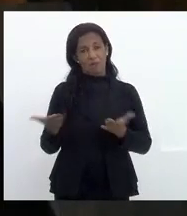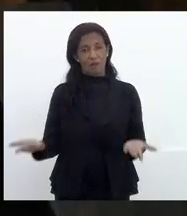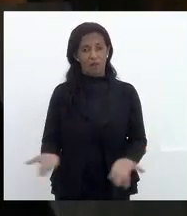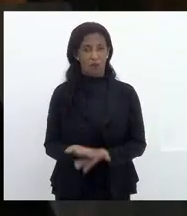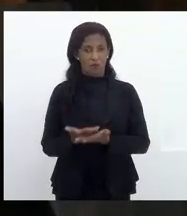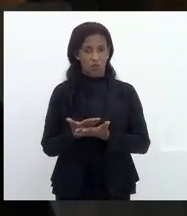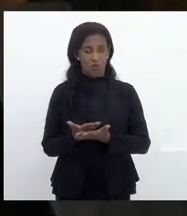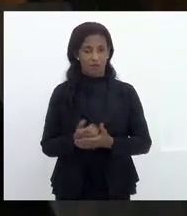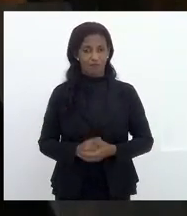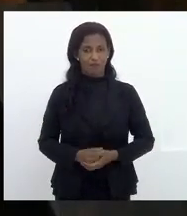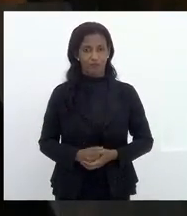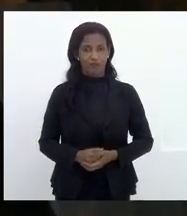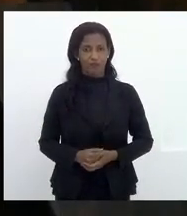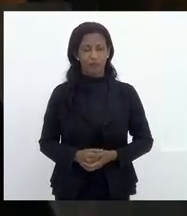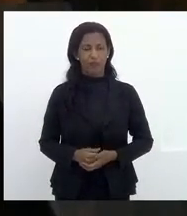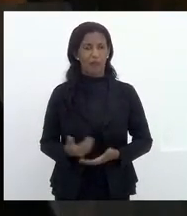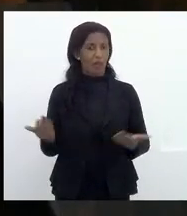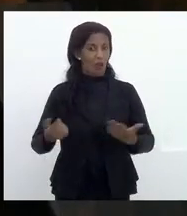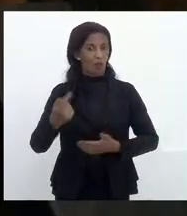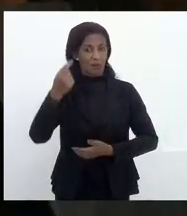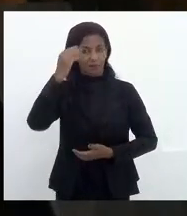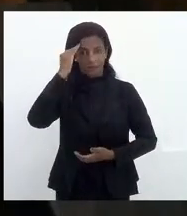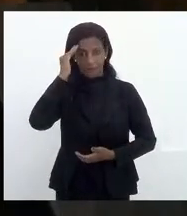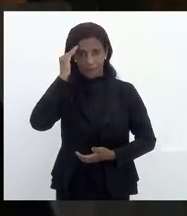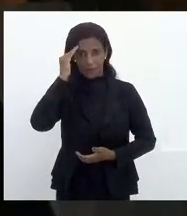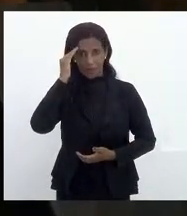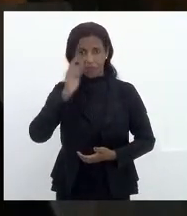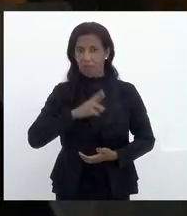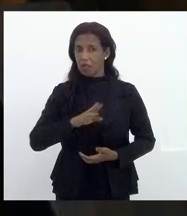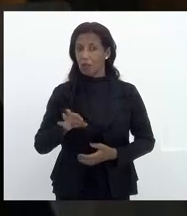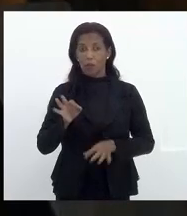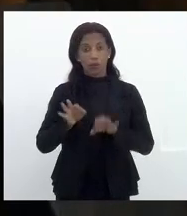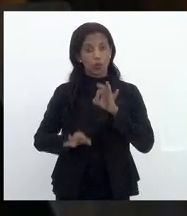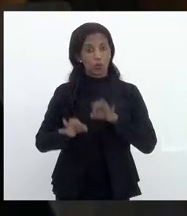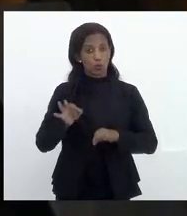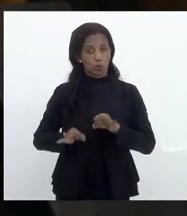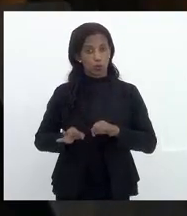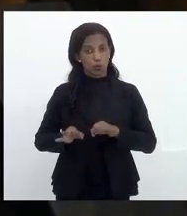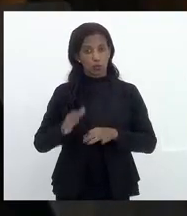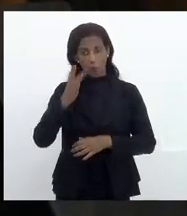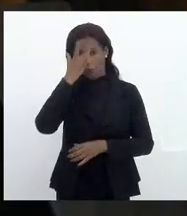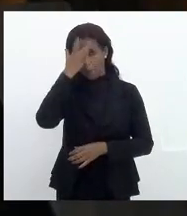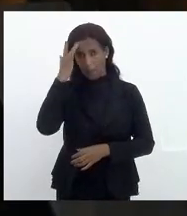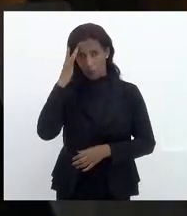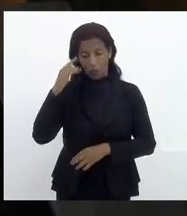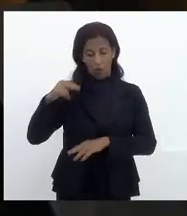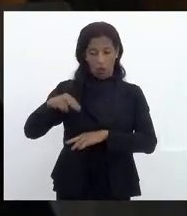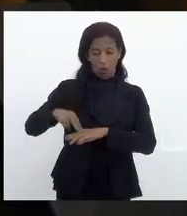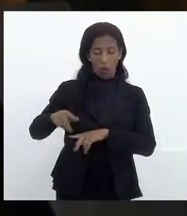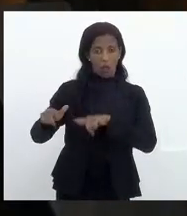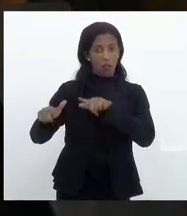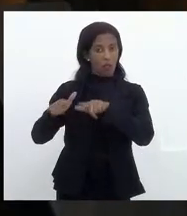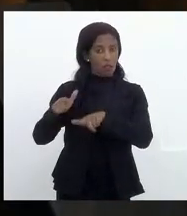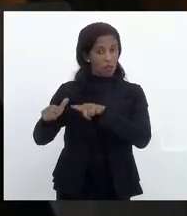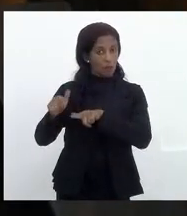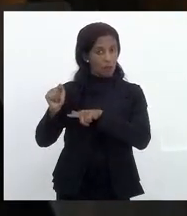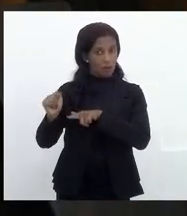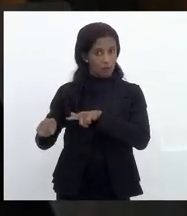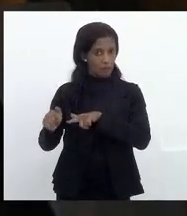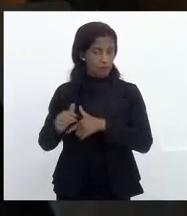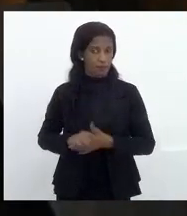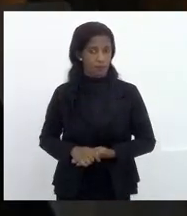agora ela ia ver uma coisa na cabeça de vocês não é justo o funcionário que está na linha de frente na ponta da